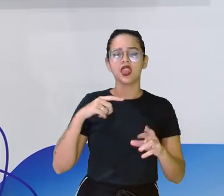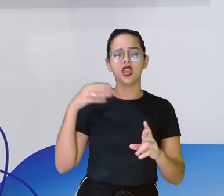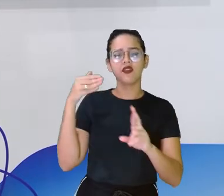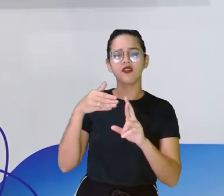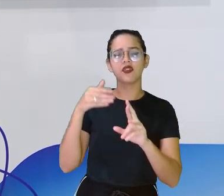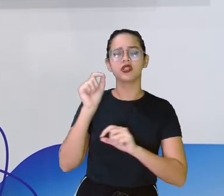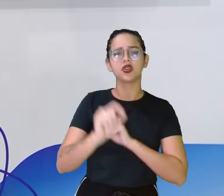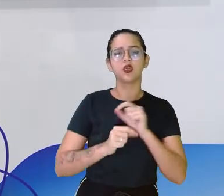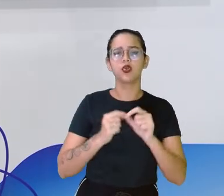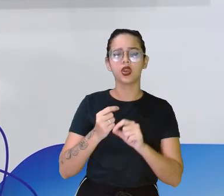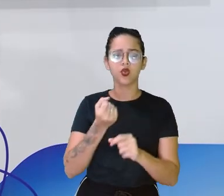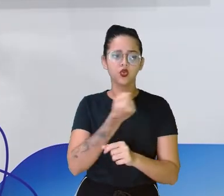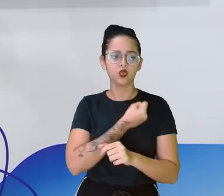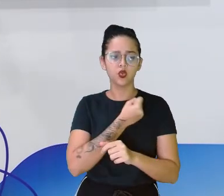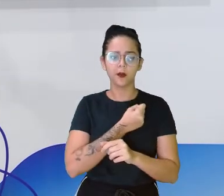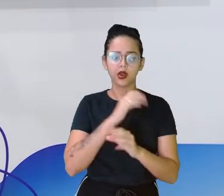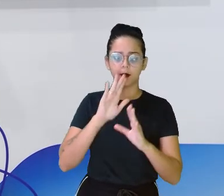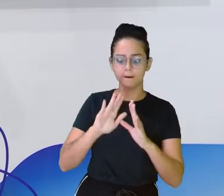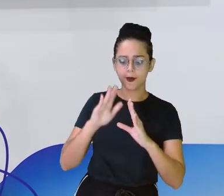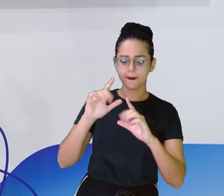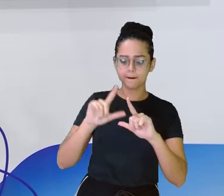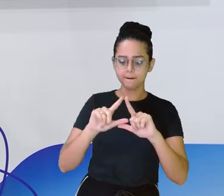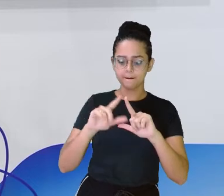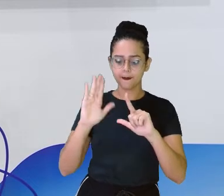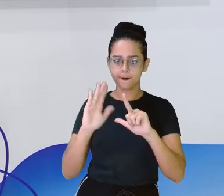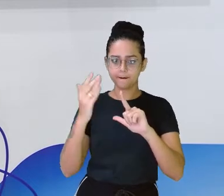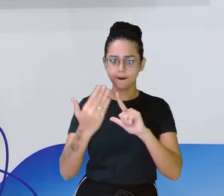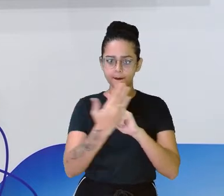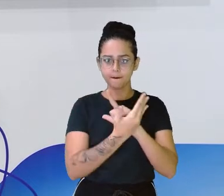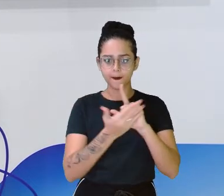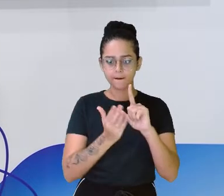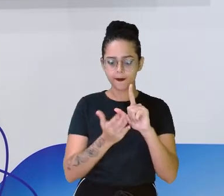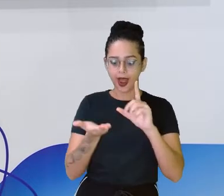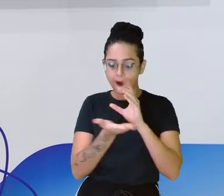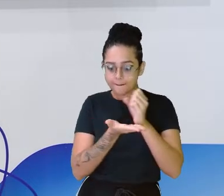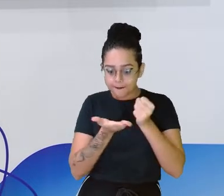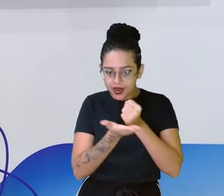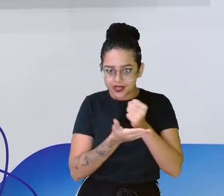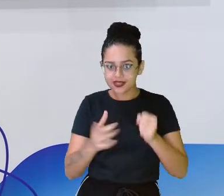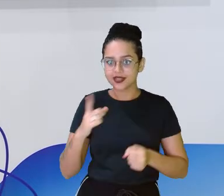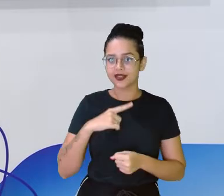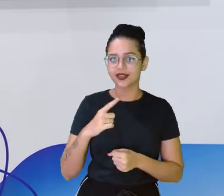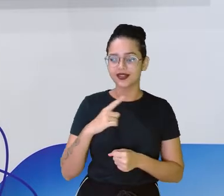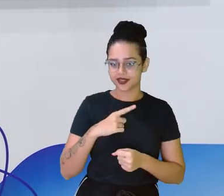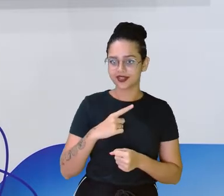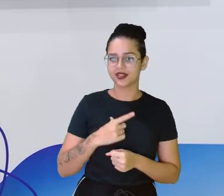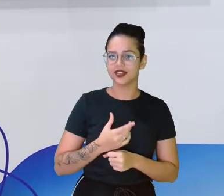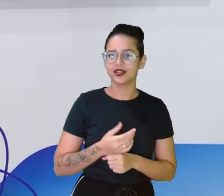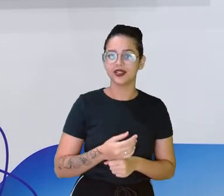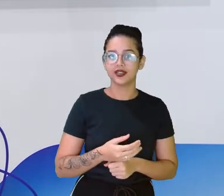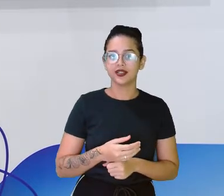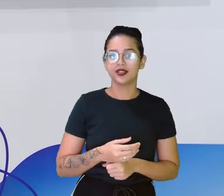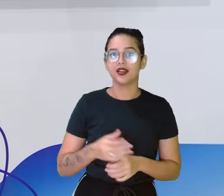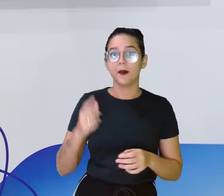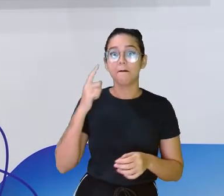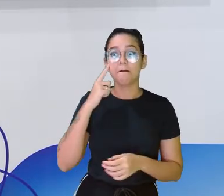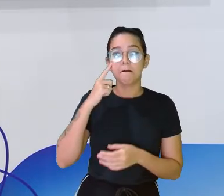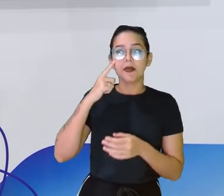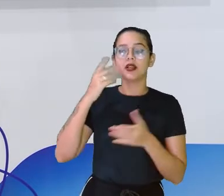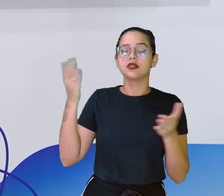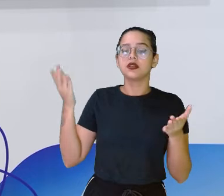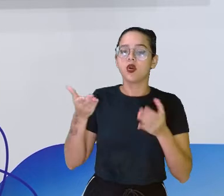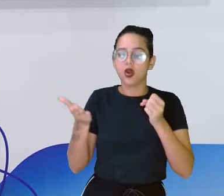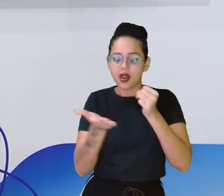o número de lados que a sua base possui. Esquece face lateral, pensar na base quando